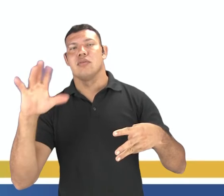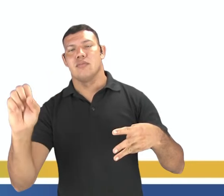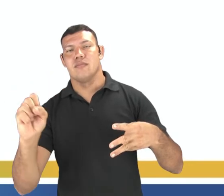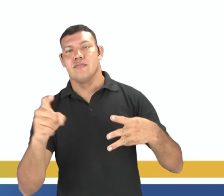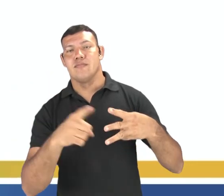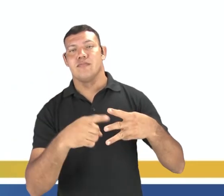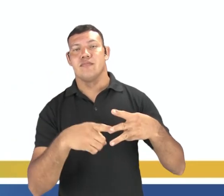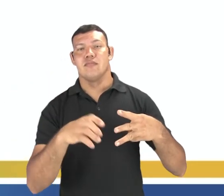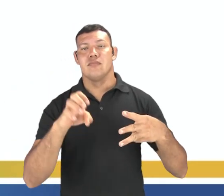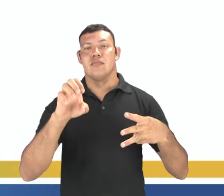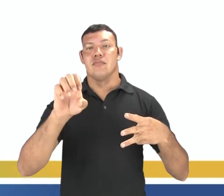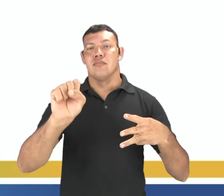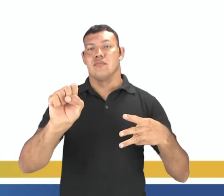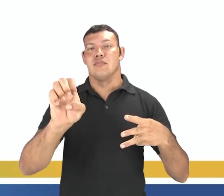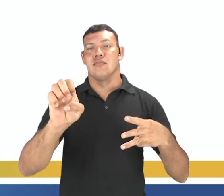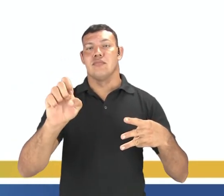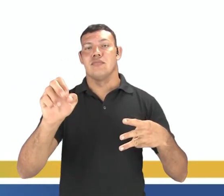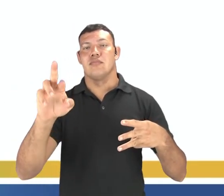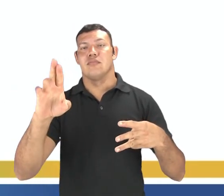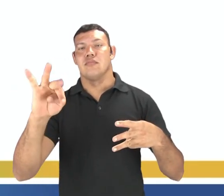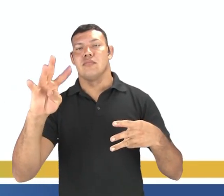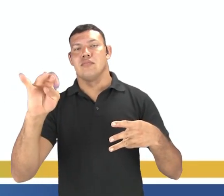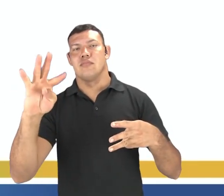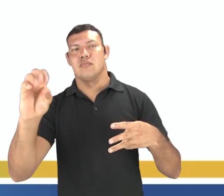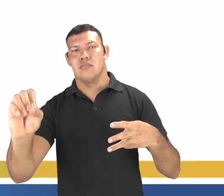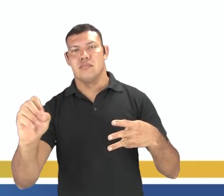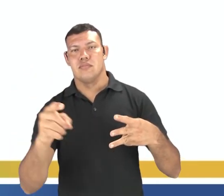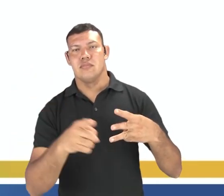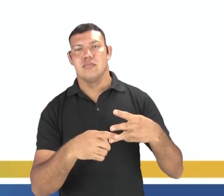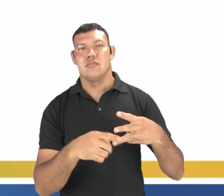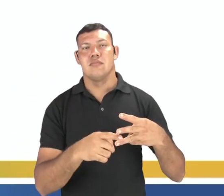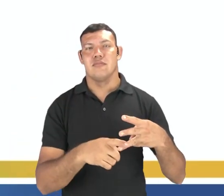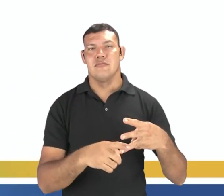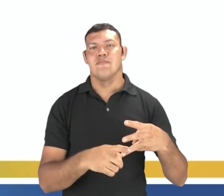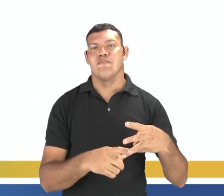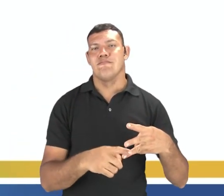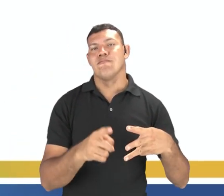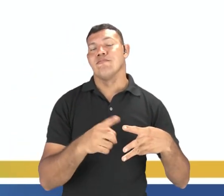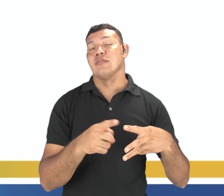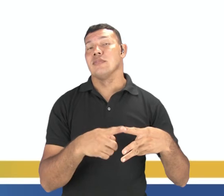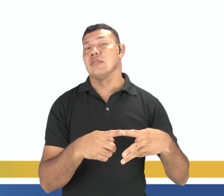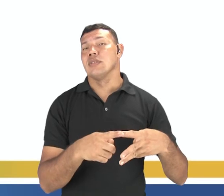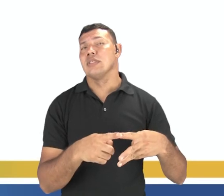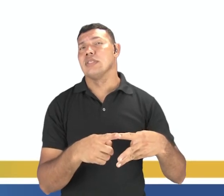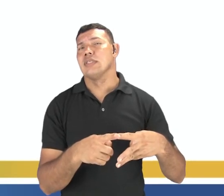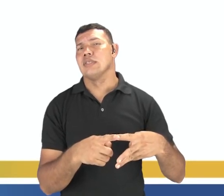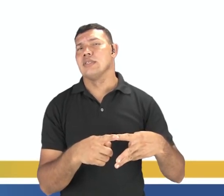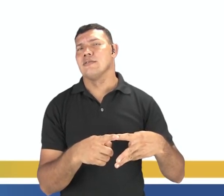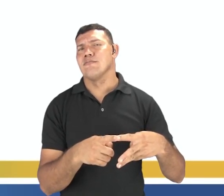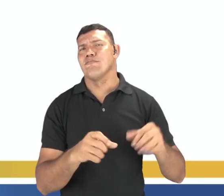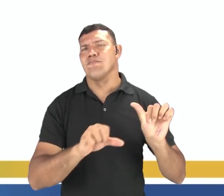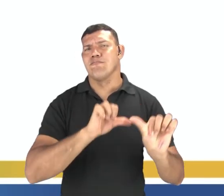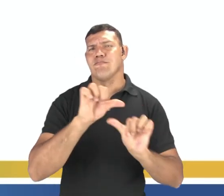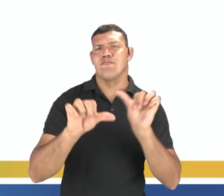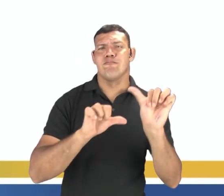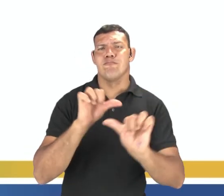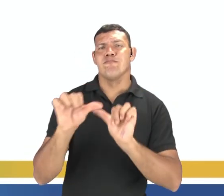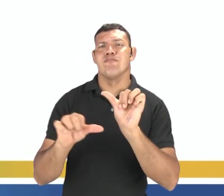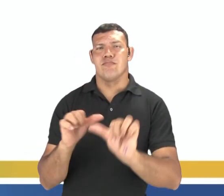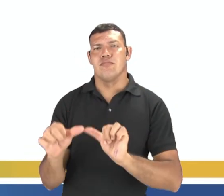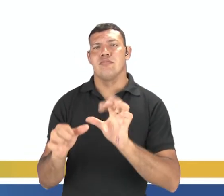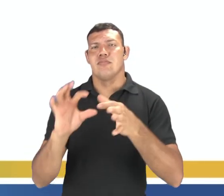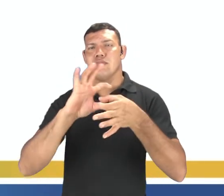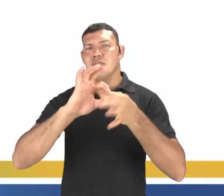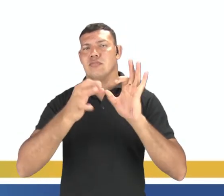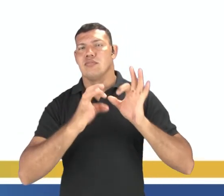secretora e a fase menstrual. O ciclo menstrual é o termo utilizado para designar as transformações